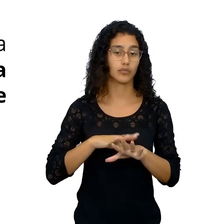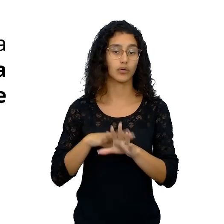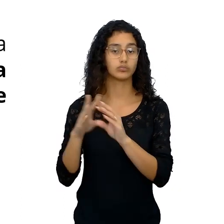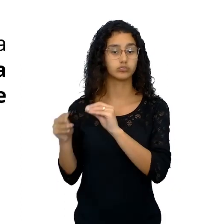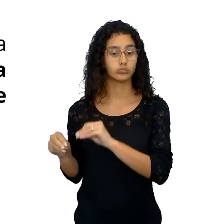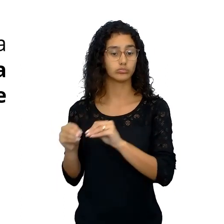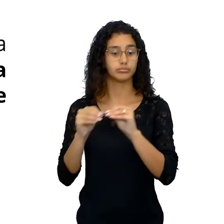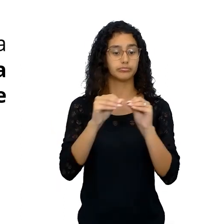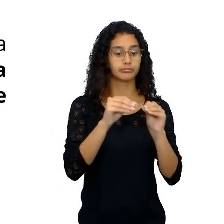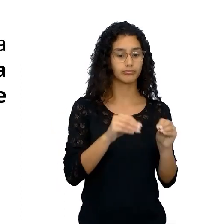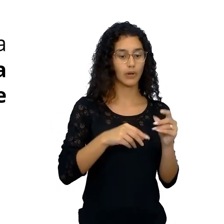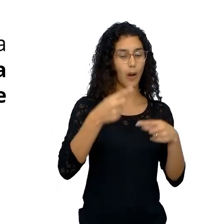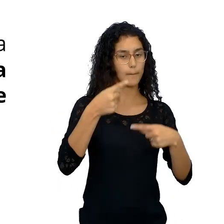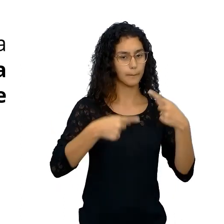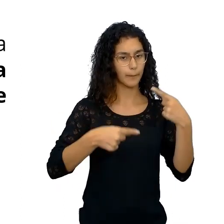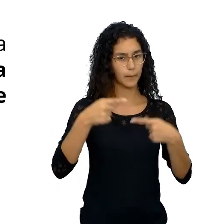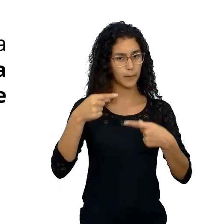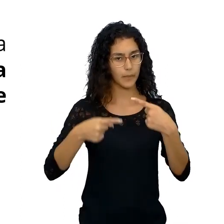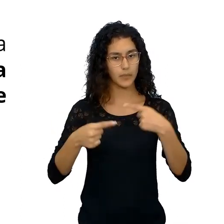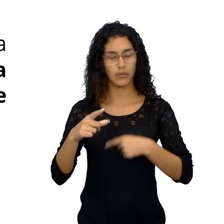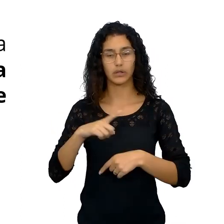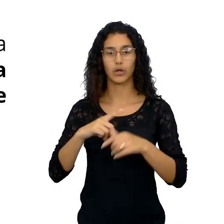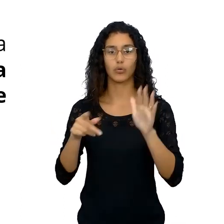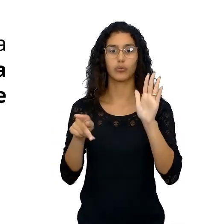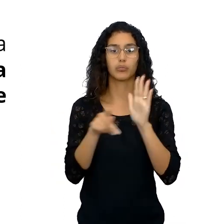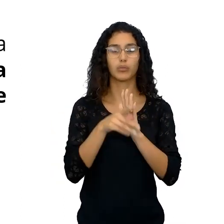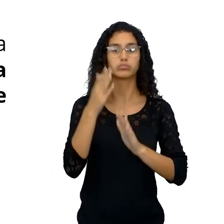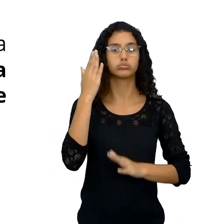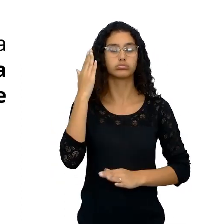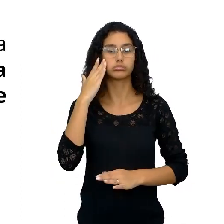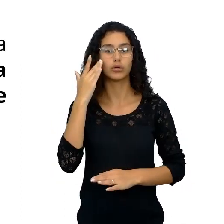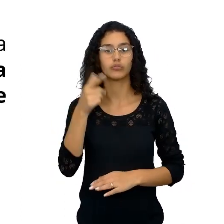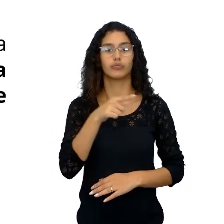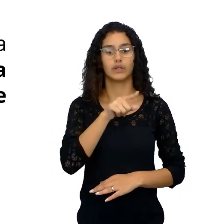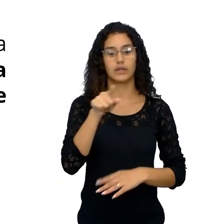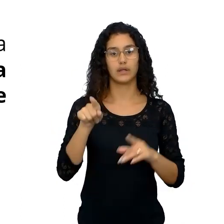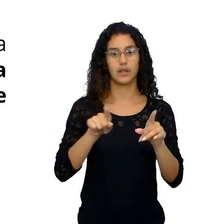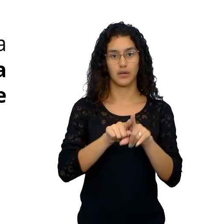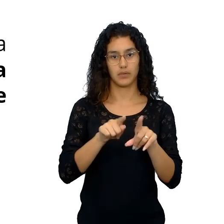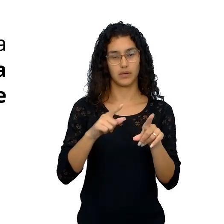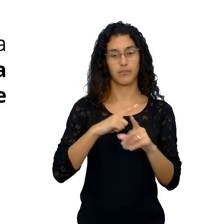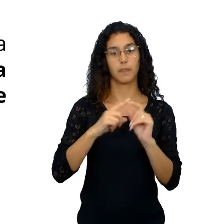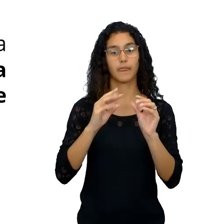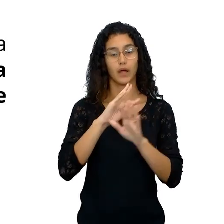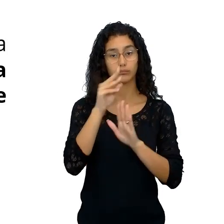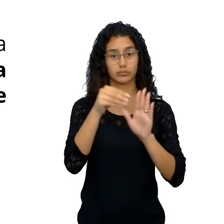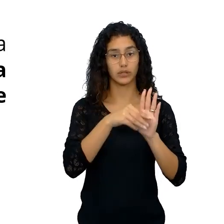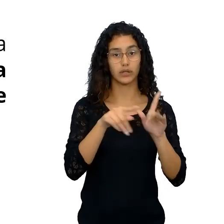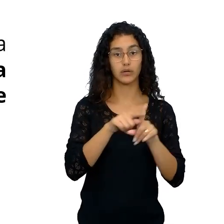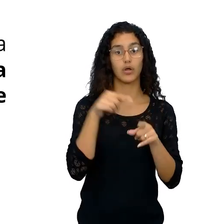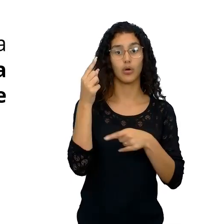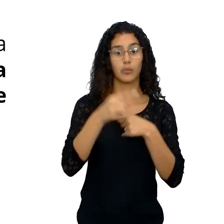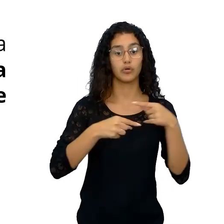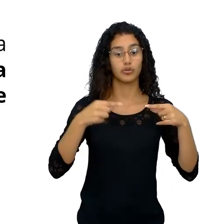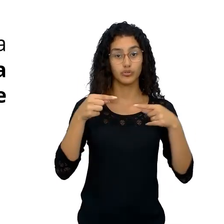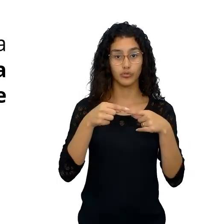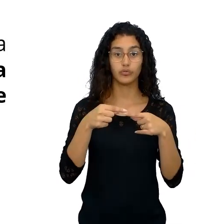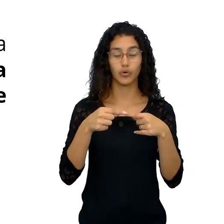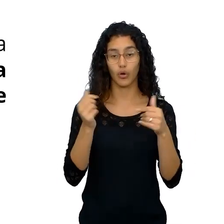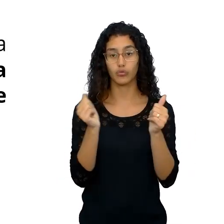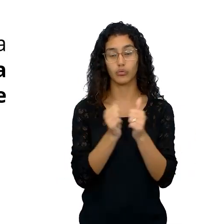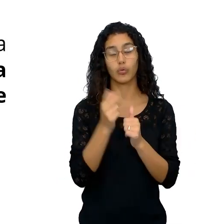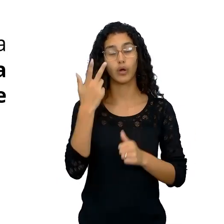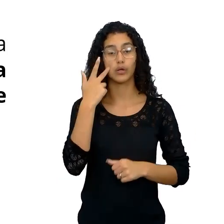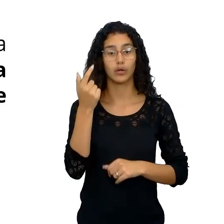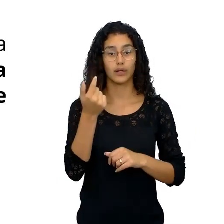aí as discussões, né, com os próprios saberes de vocês, e a gente está relacionando esses objetivos com a